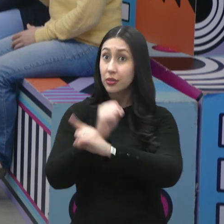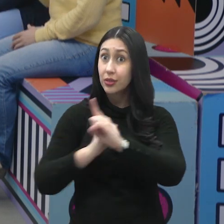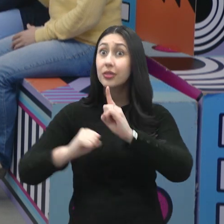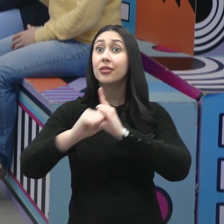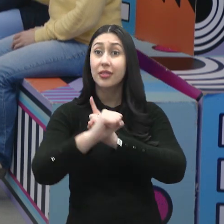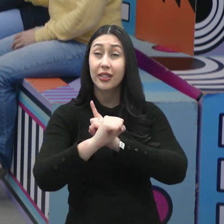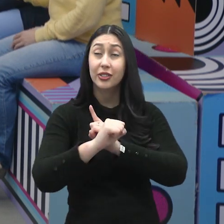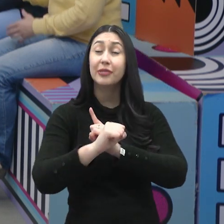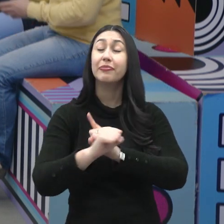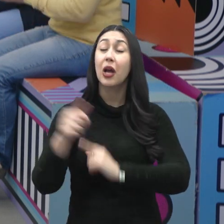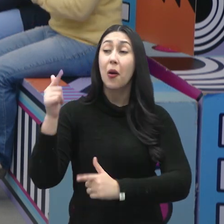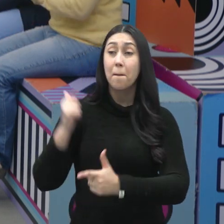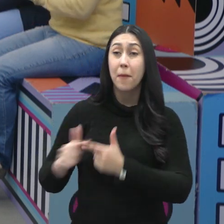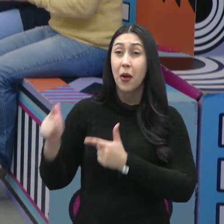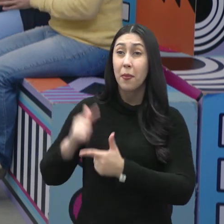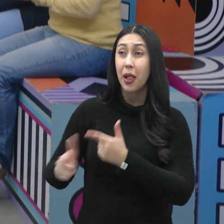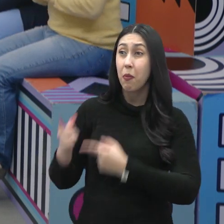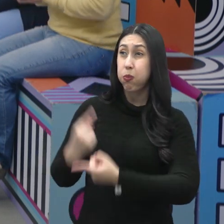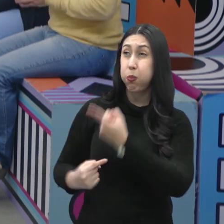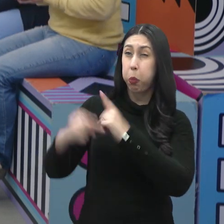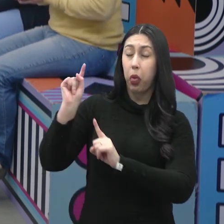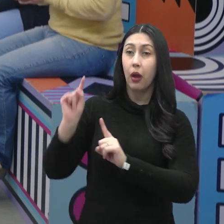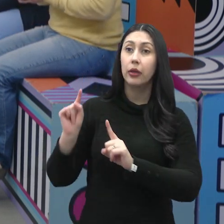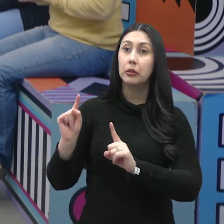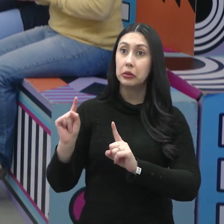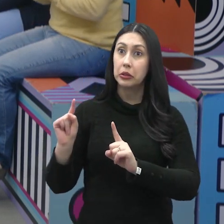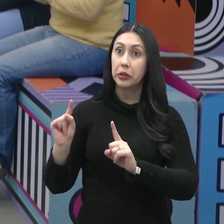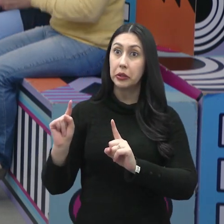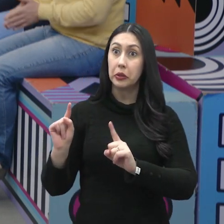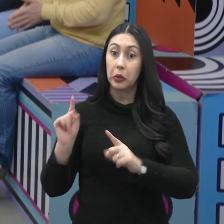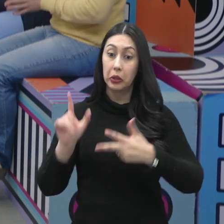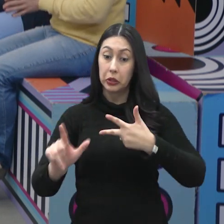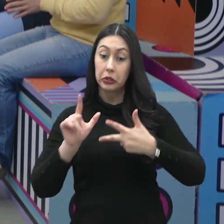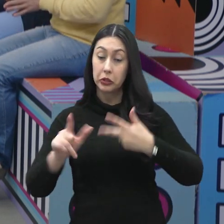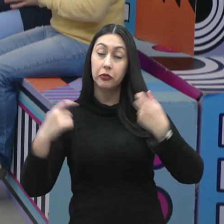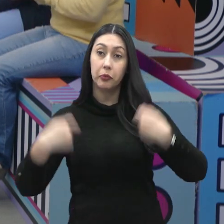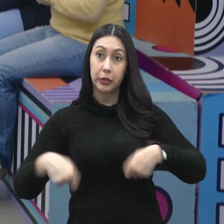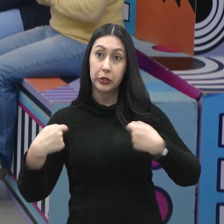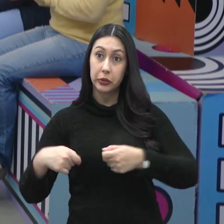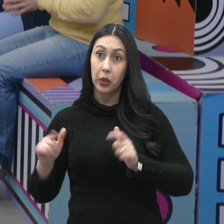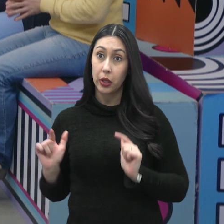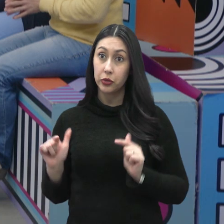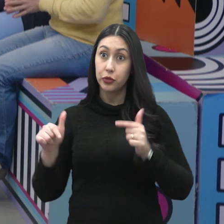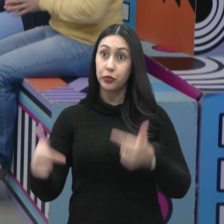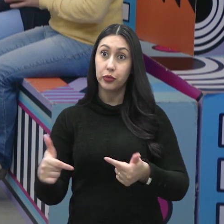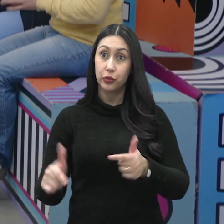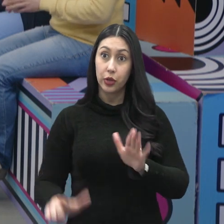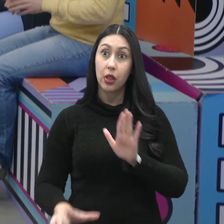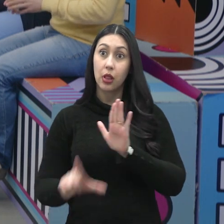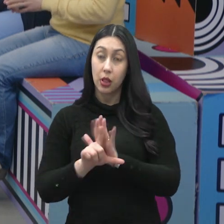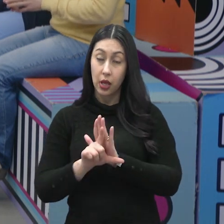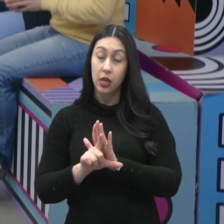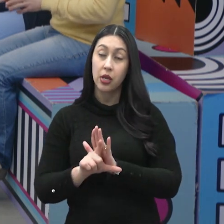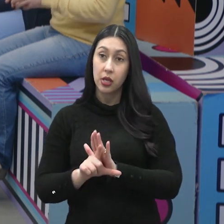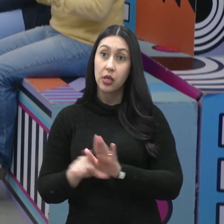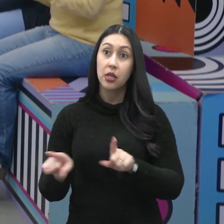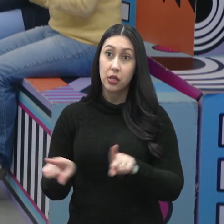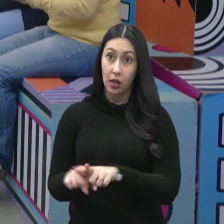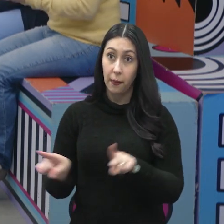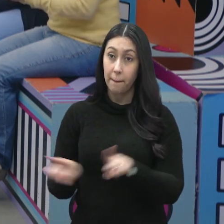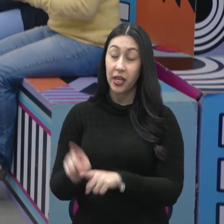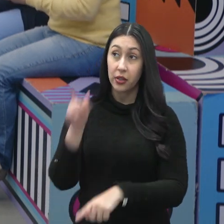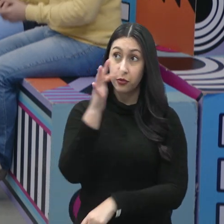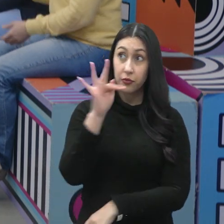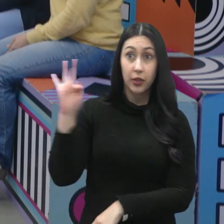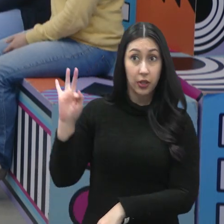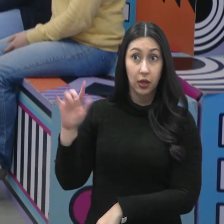já evoluiu tanto que bateu no legislativo. Então, hoje a gente já tem essas discussões, inclusive no âmbito